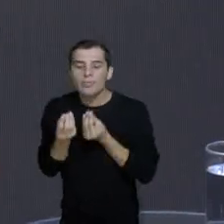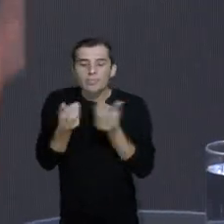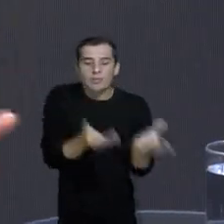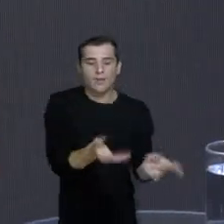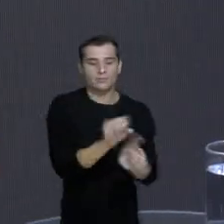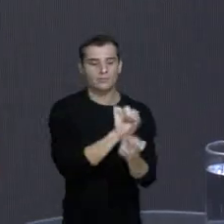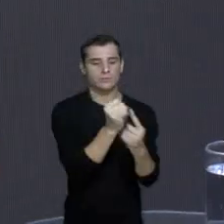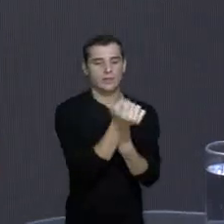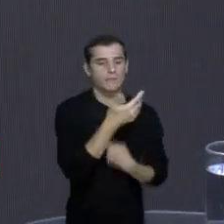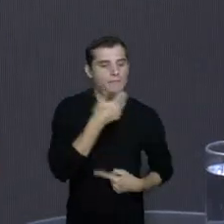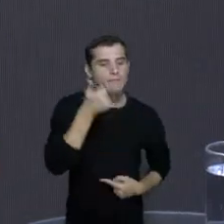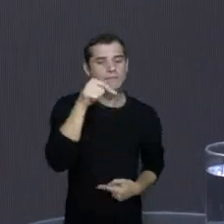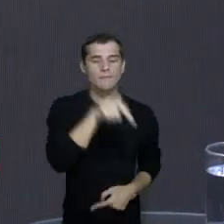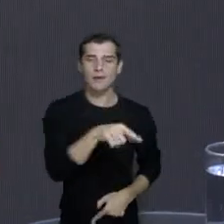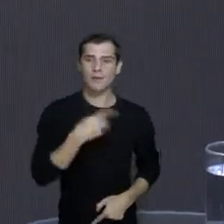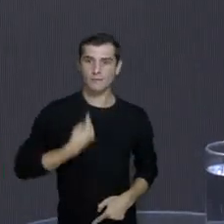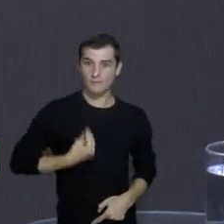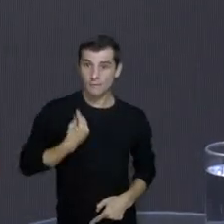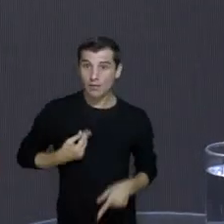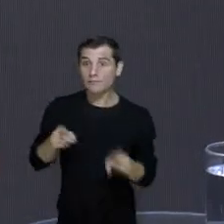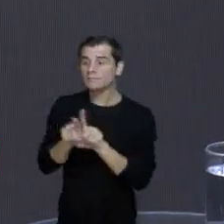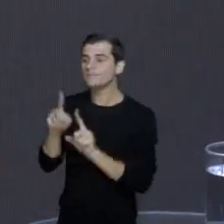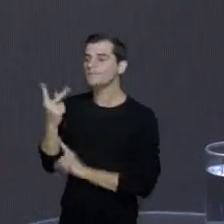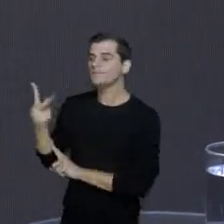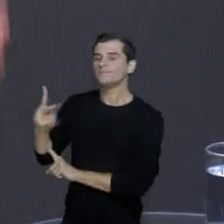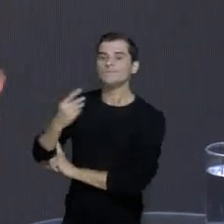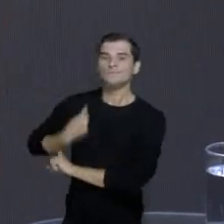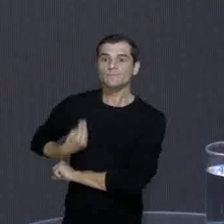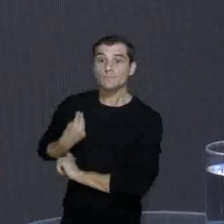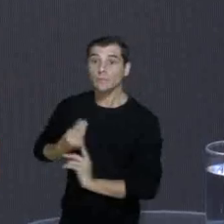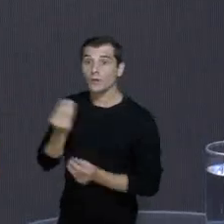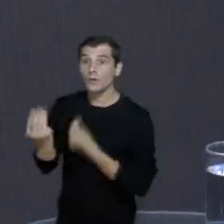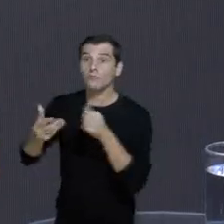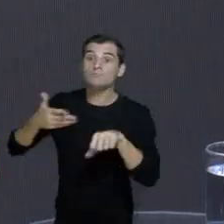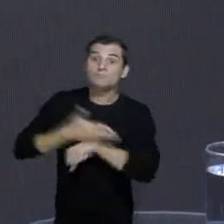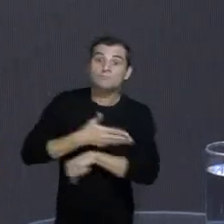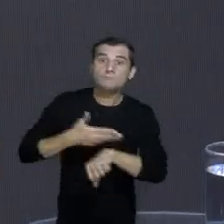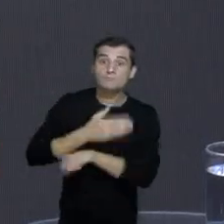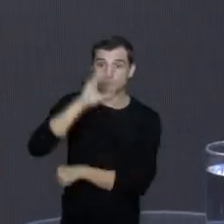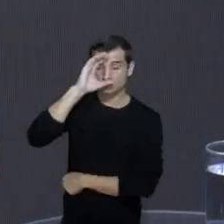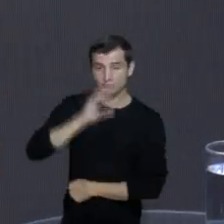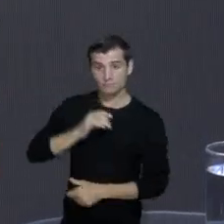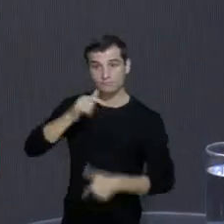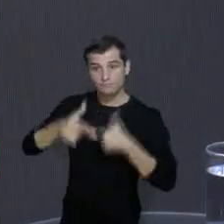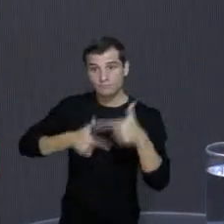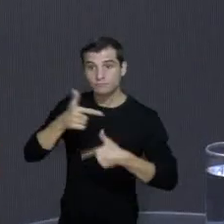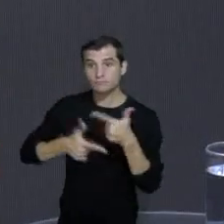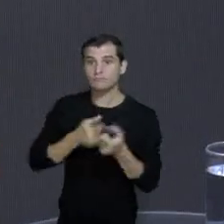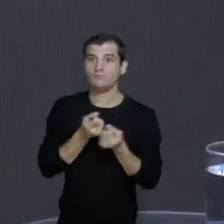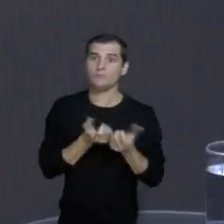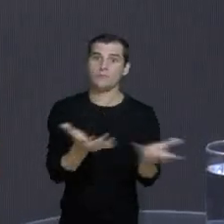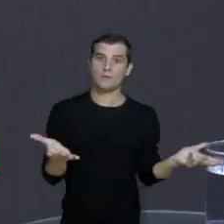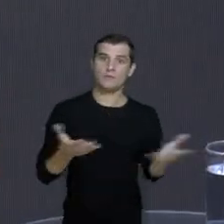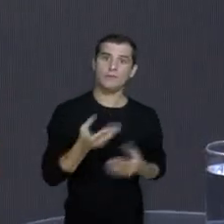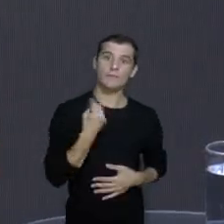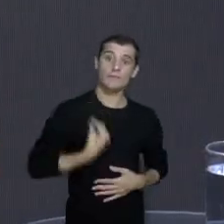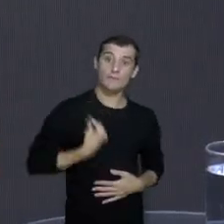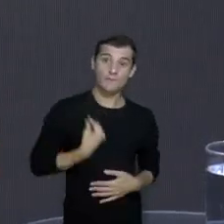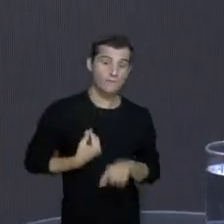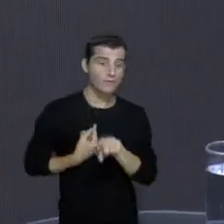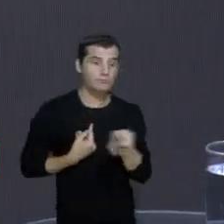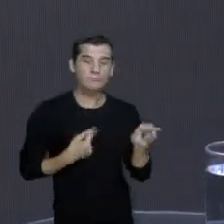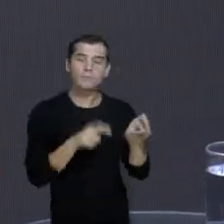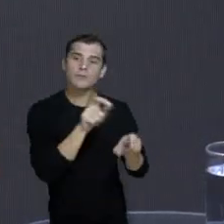fazer a sua parte enquanto cidadão para através do seu trabalho né fazer fazer com que as pessoas eh eh